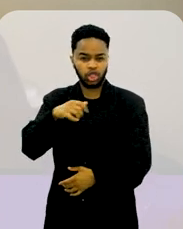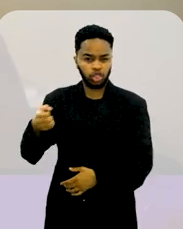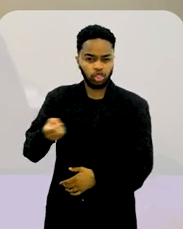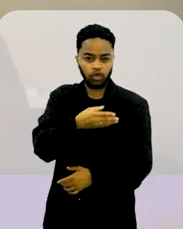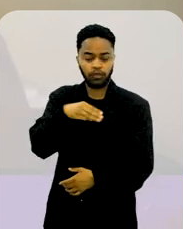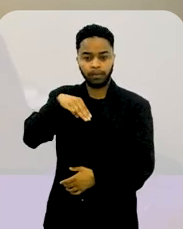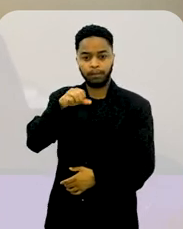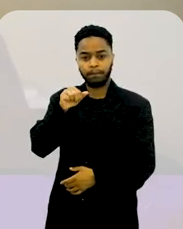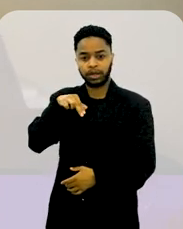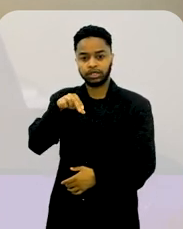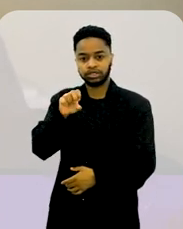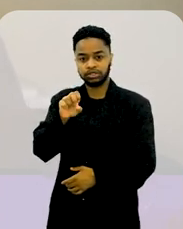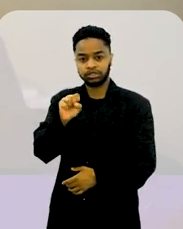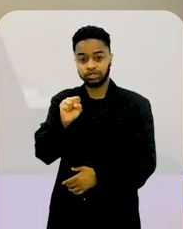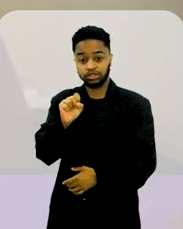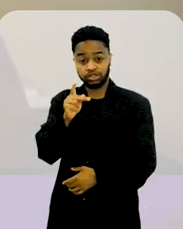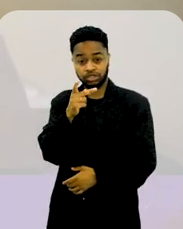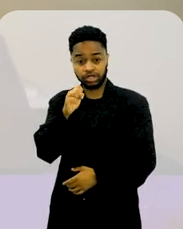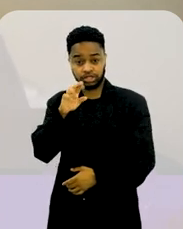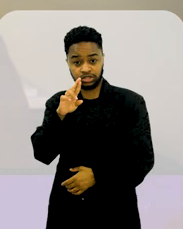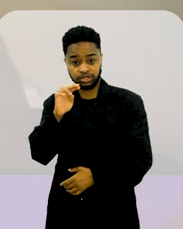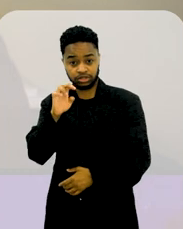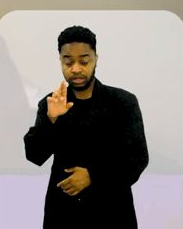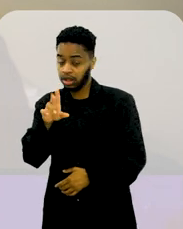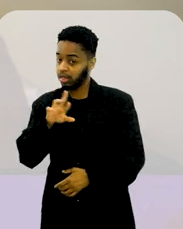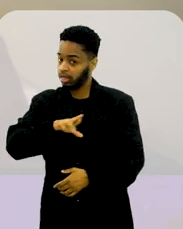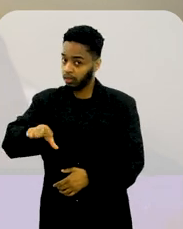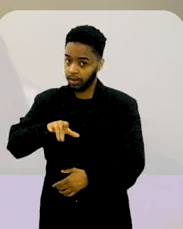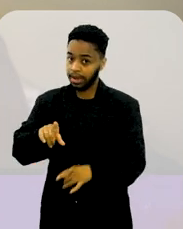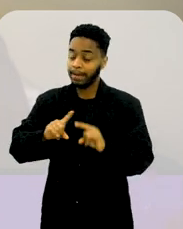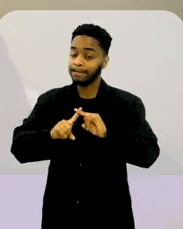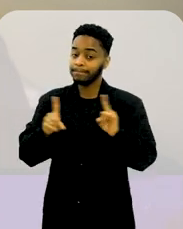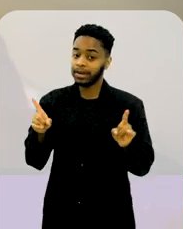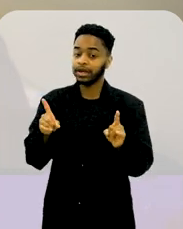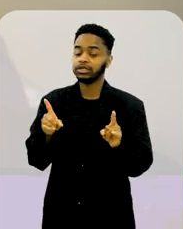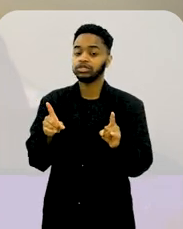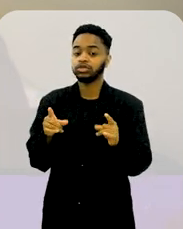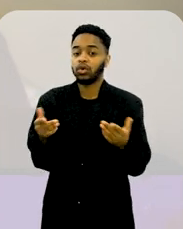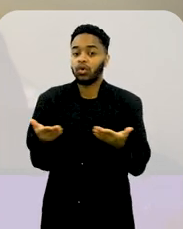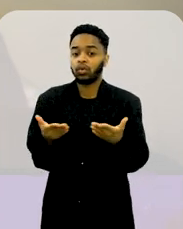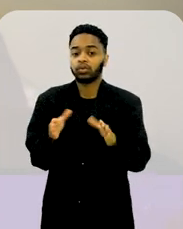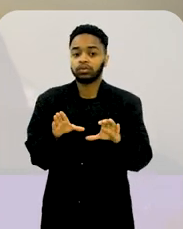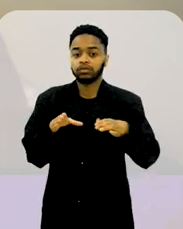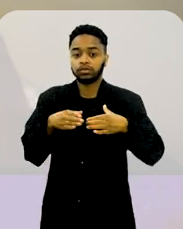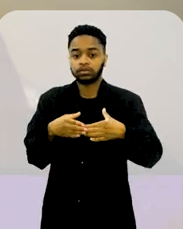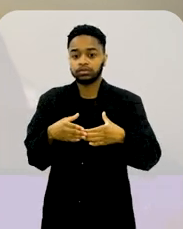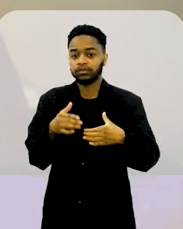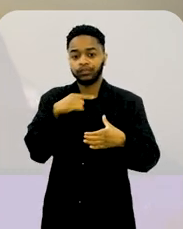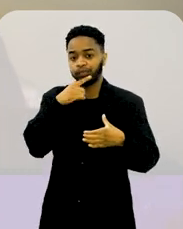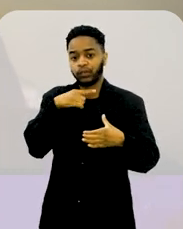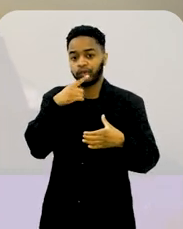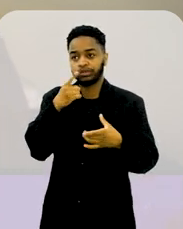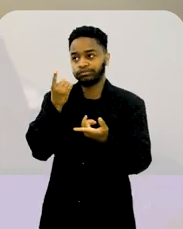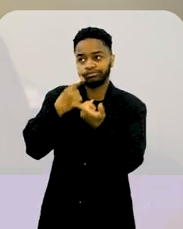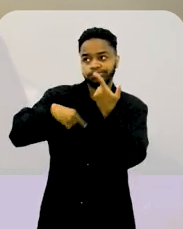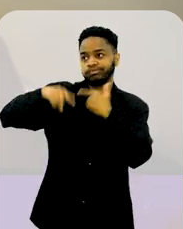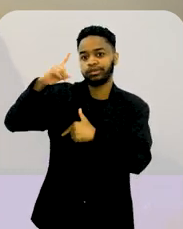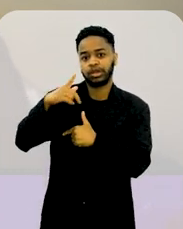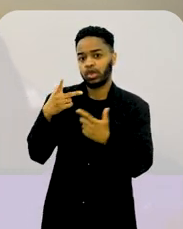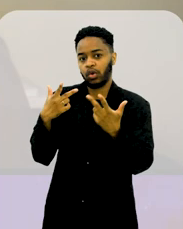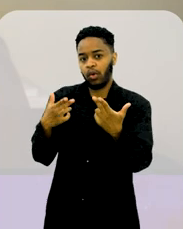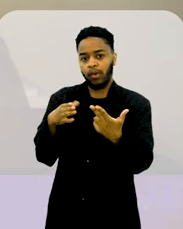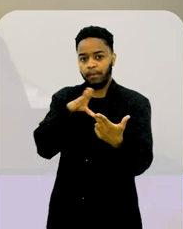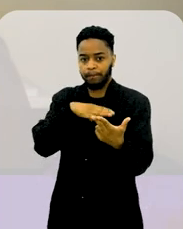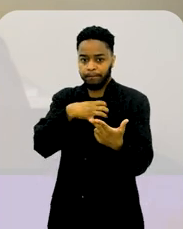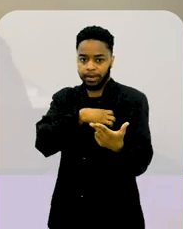seja o novo Manchester não vai ser nunca o investimento do clube comandado hoje pelo Pepe Guardiola vai ser o mesmo